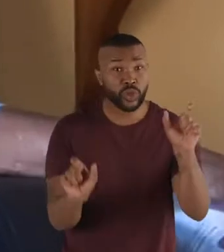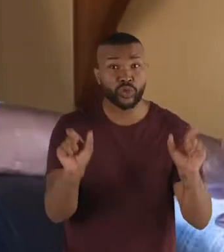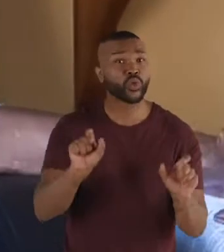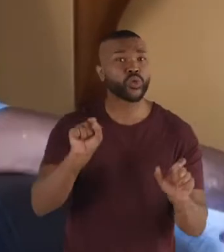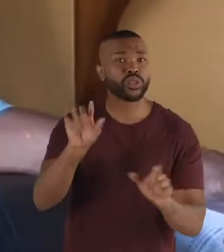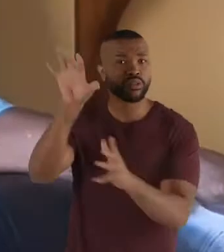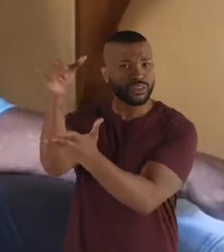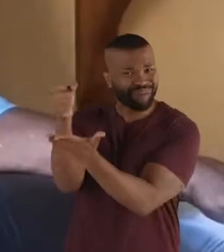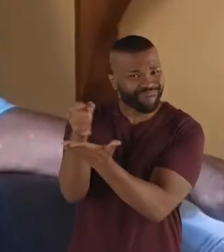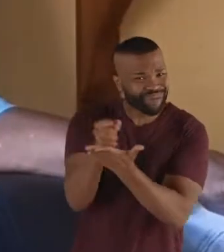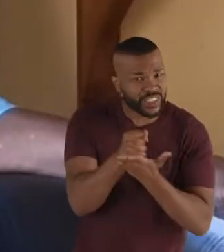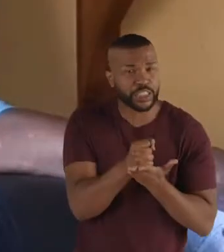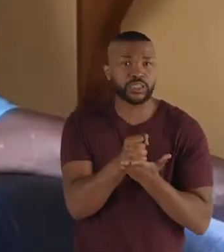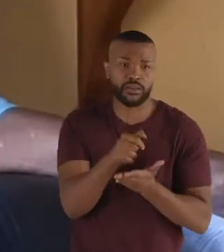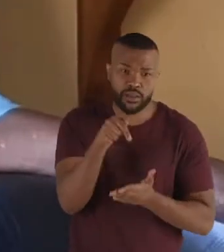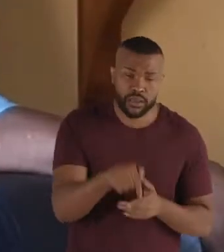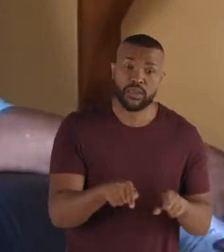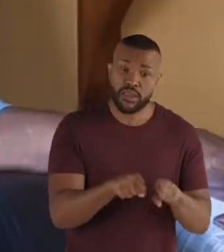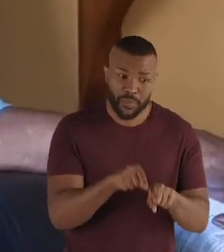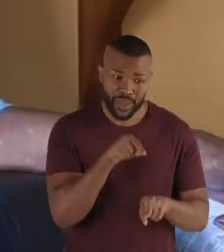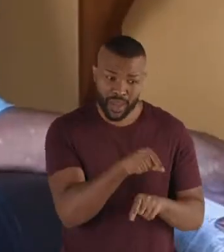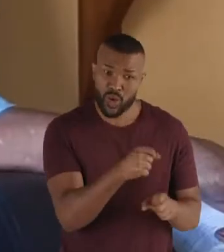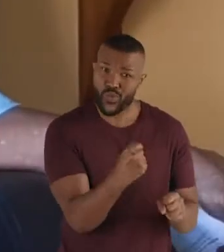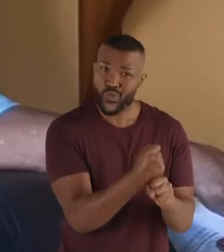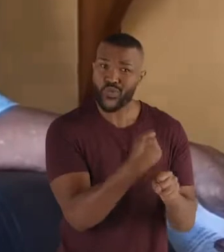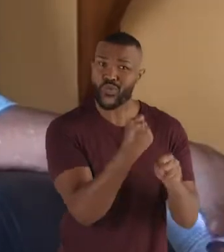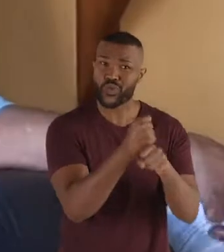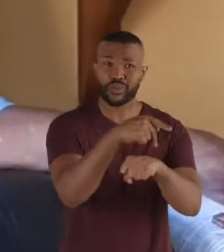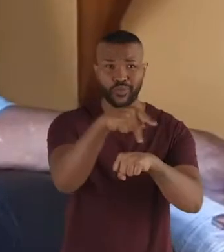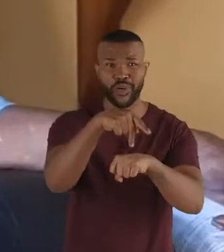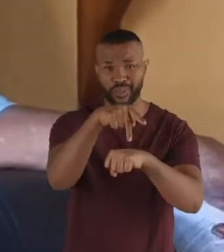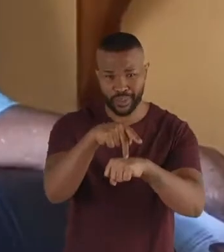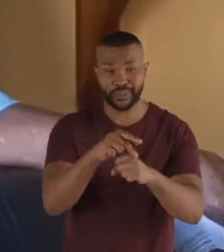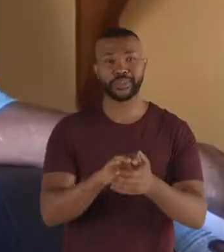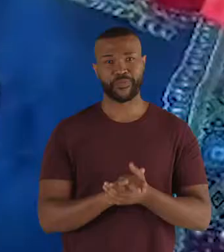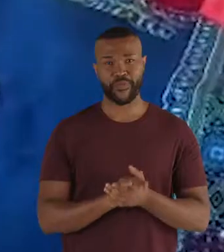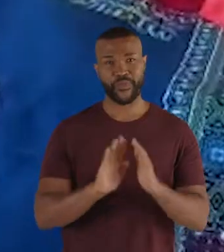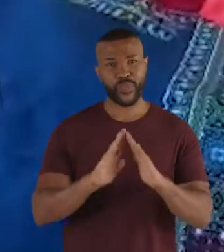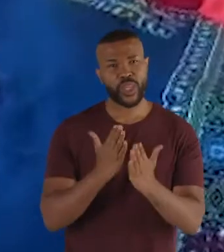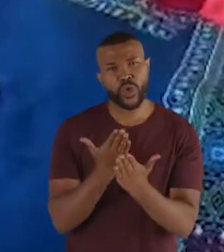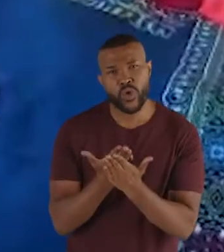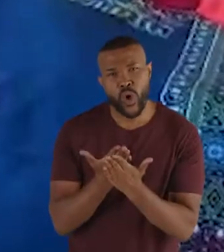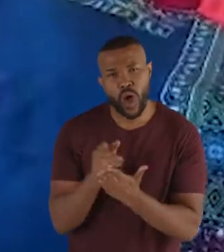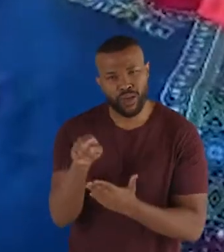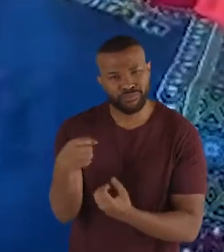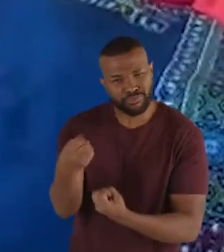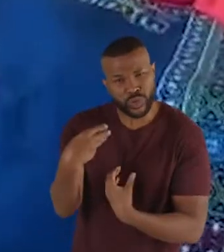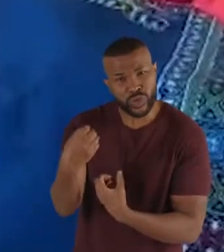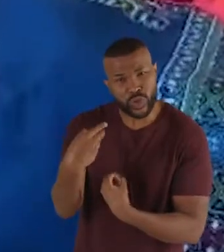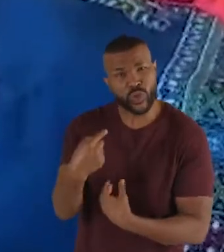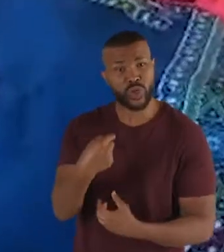pessoas que foram trazidas à força e construíram esse país. A escola